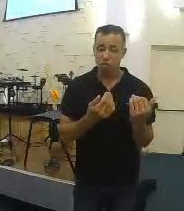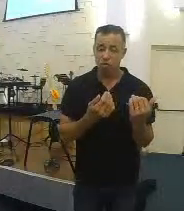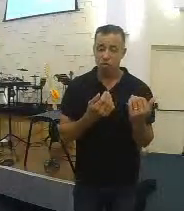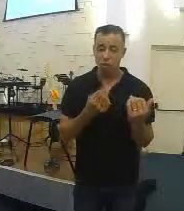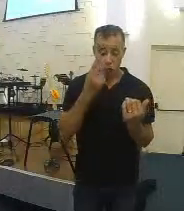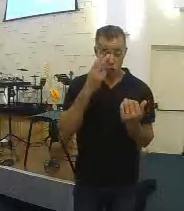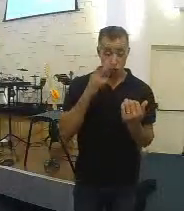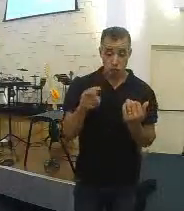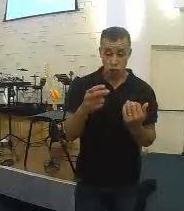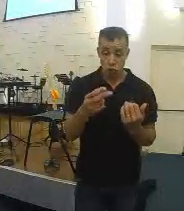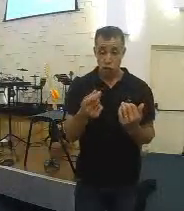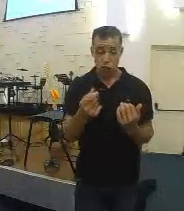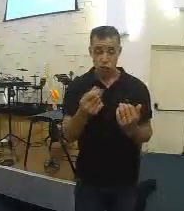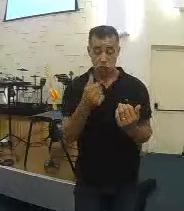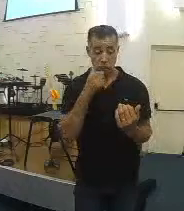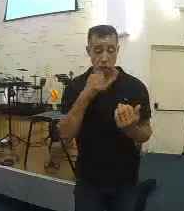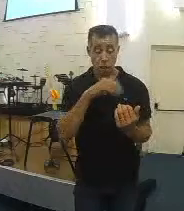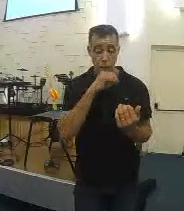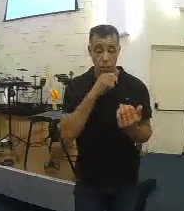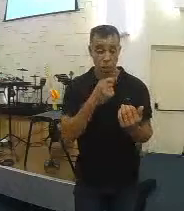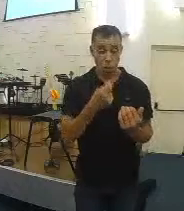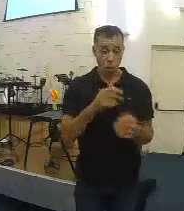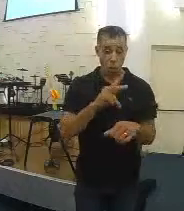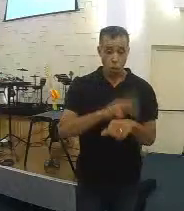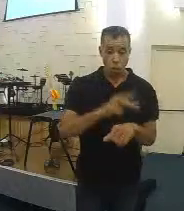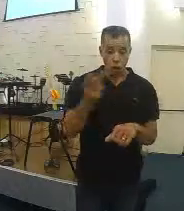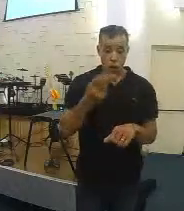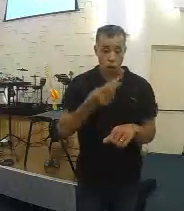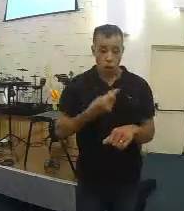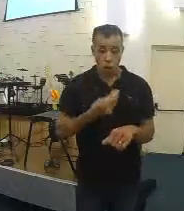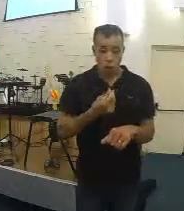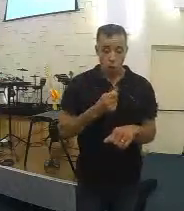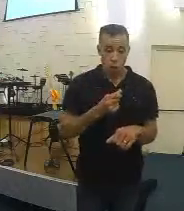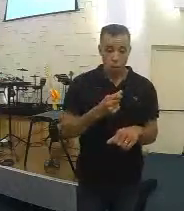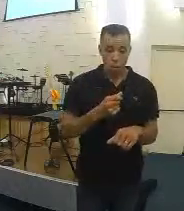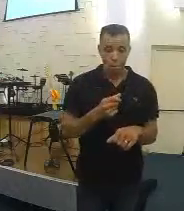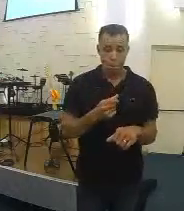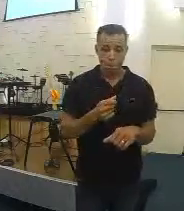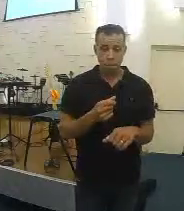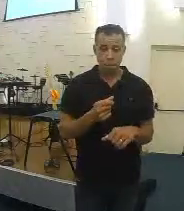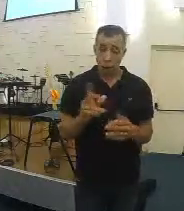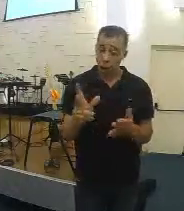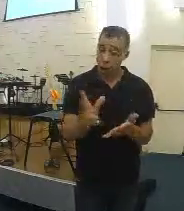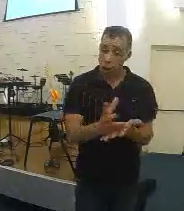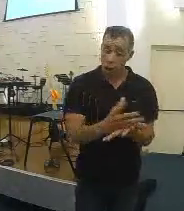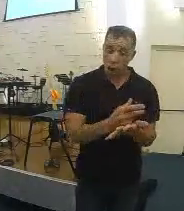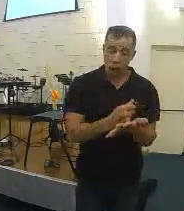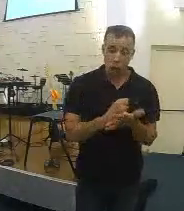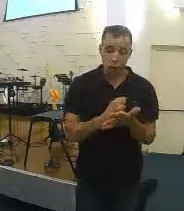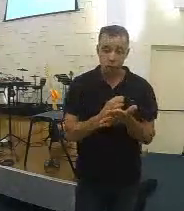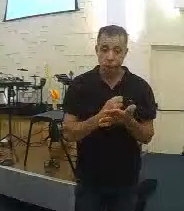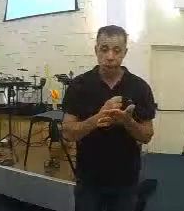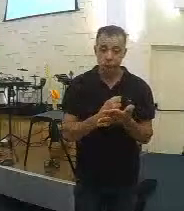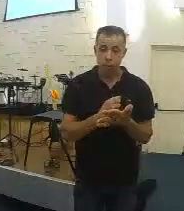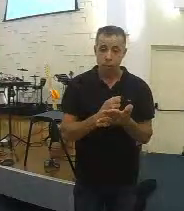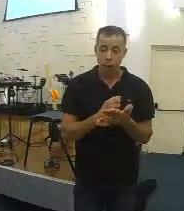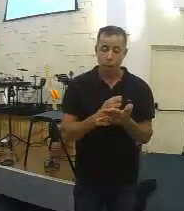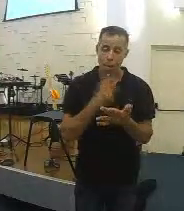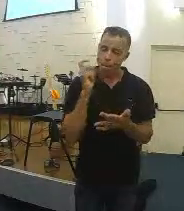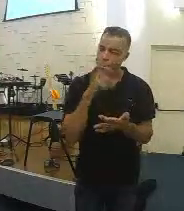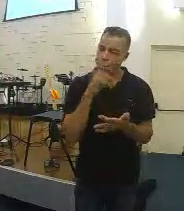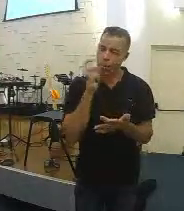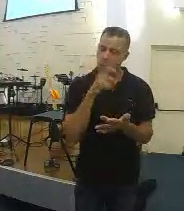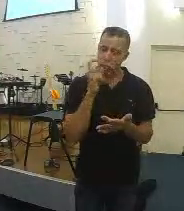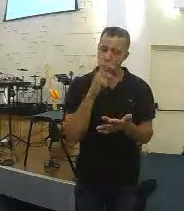dela, 1.100 barras de prata, valiam muito, roubou, mentiu. A mãe